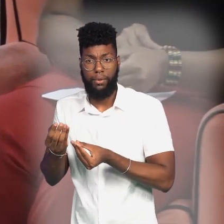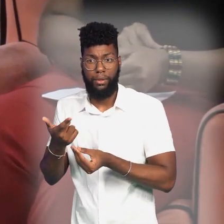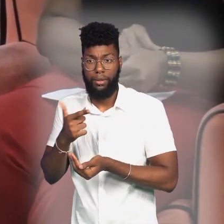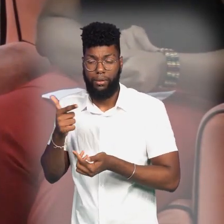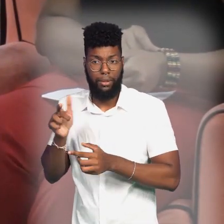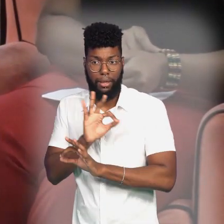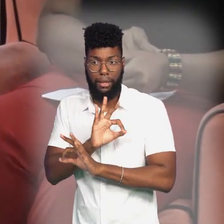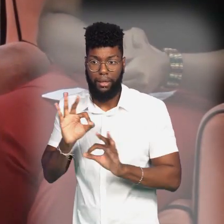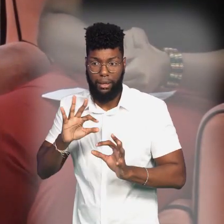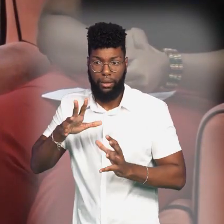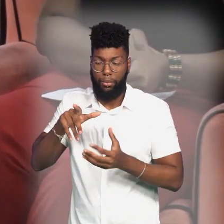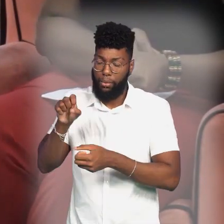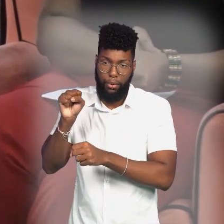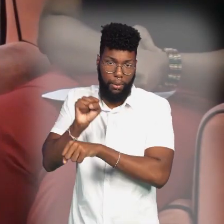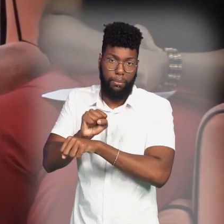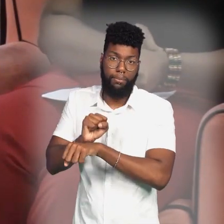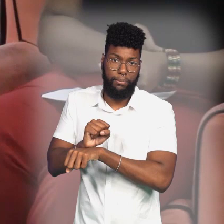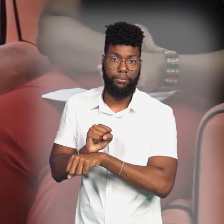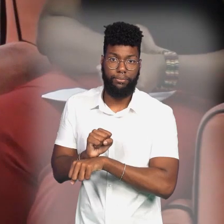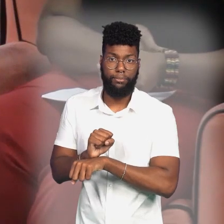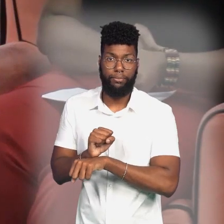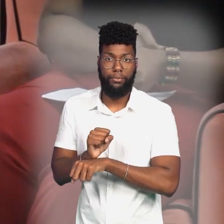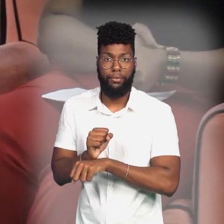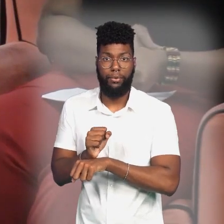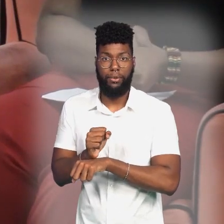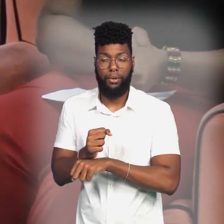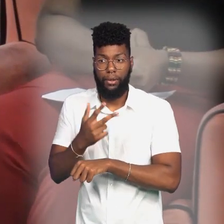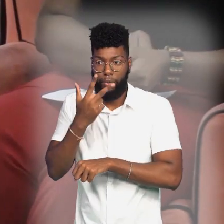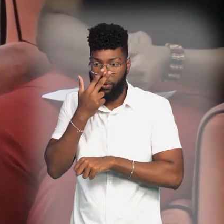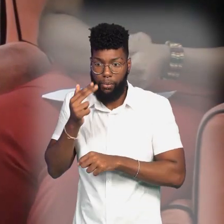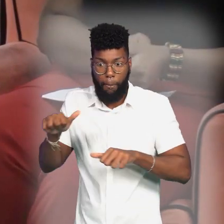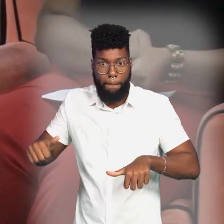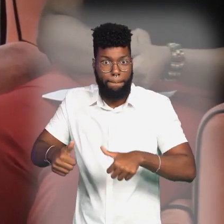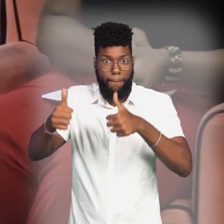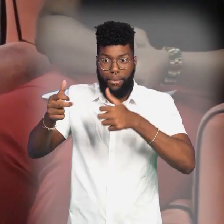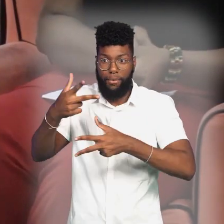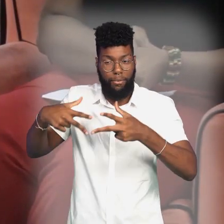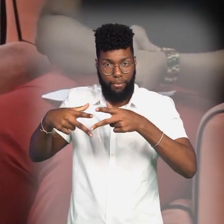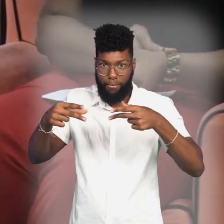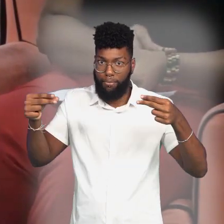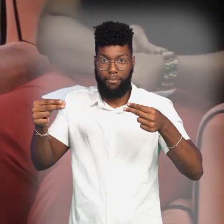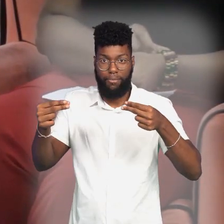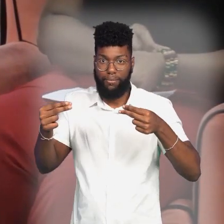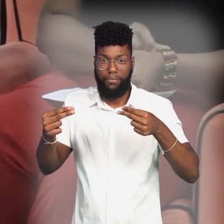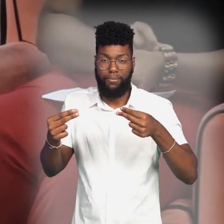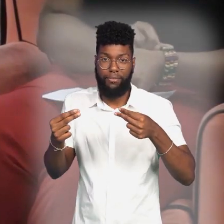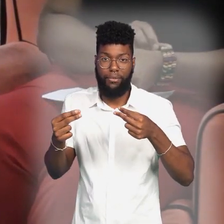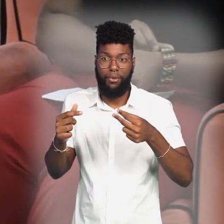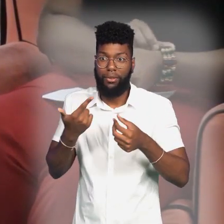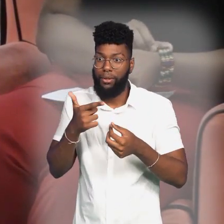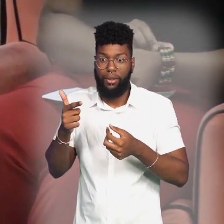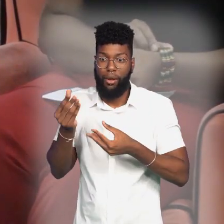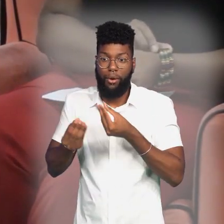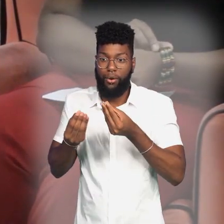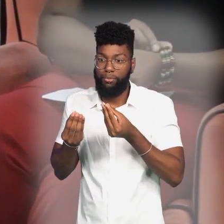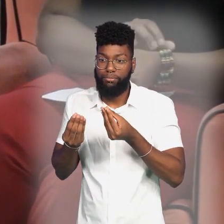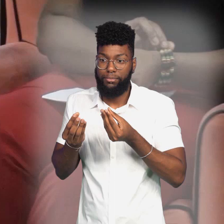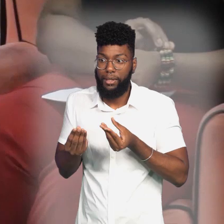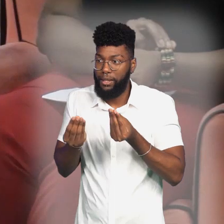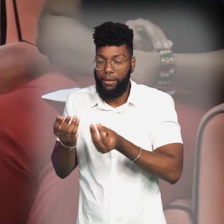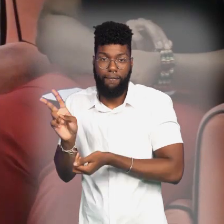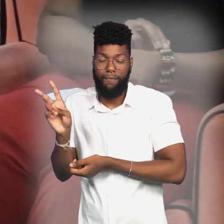mundo. Não, é melhor presente, não tem como valorar isso, não tem